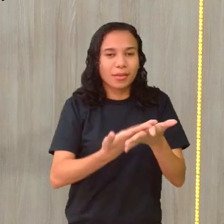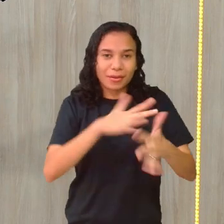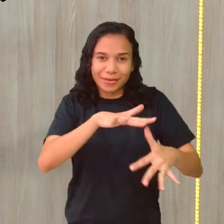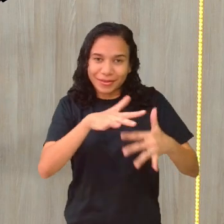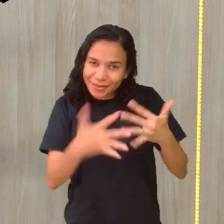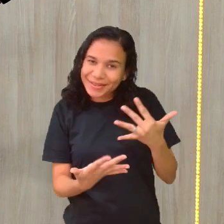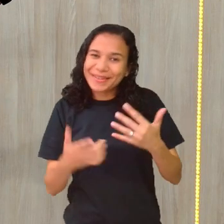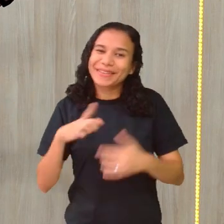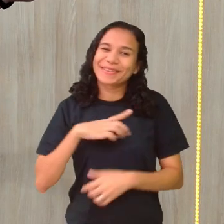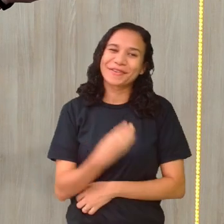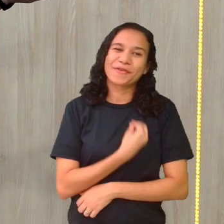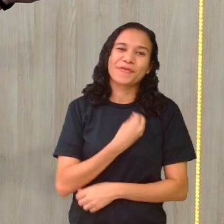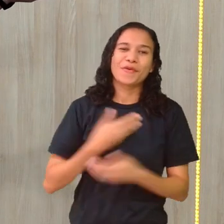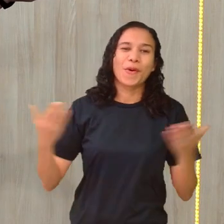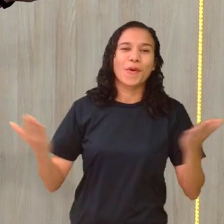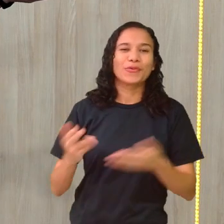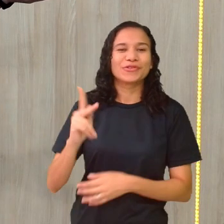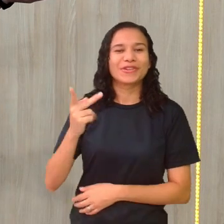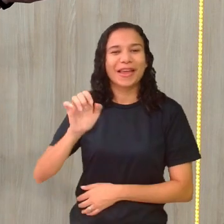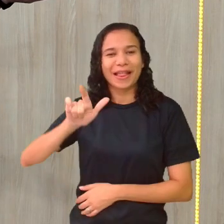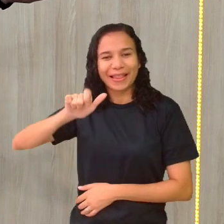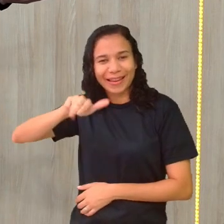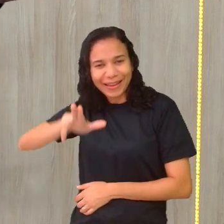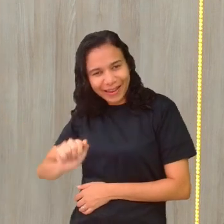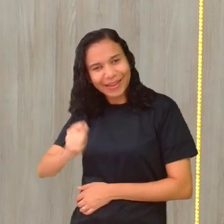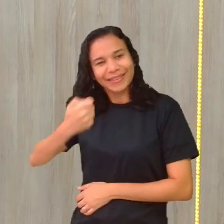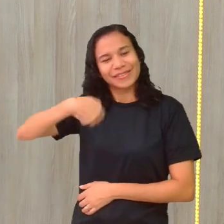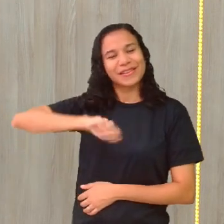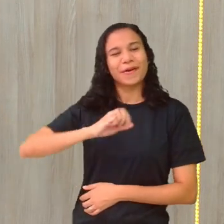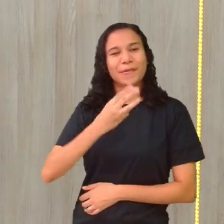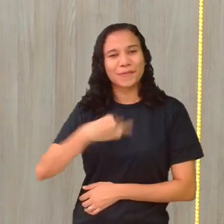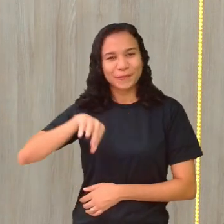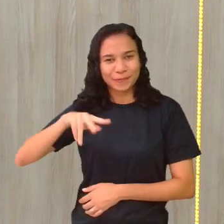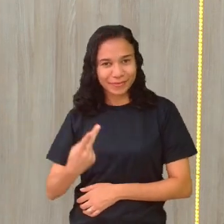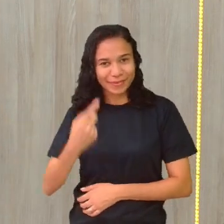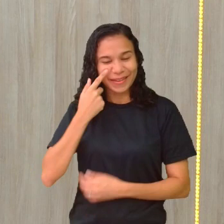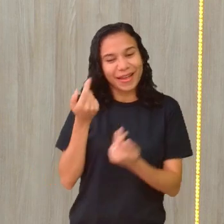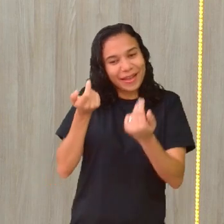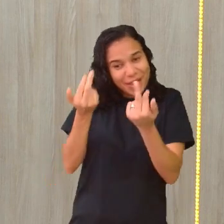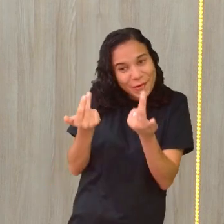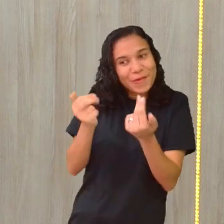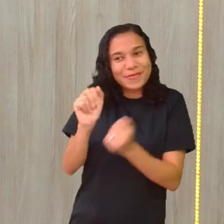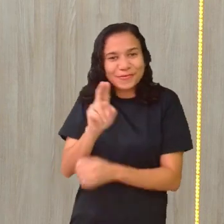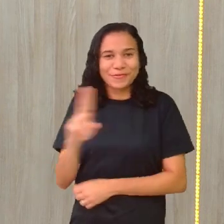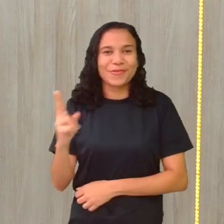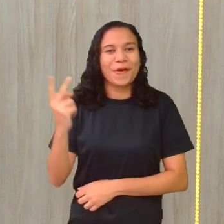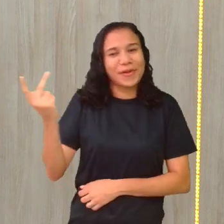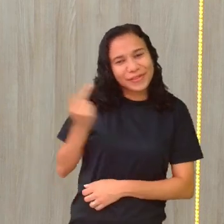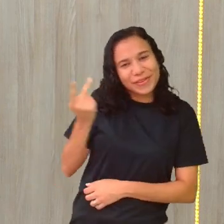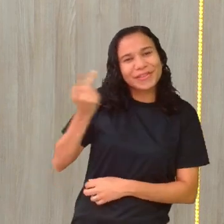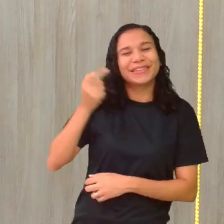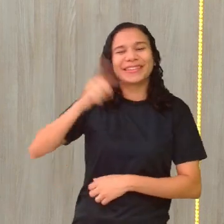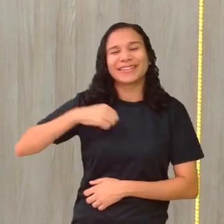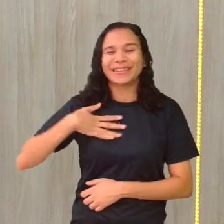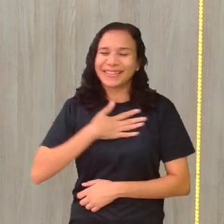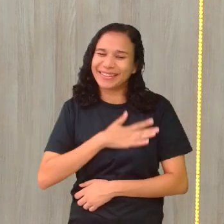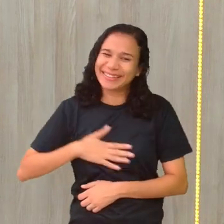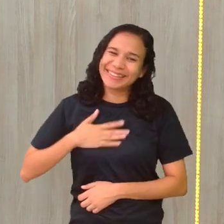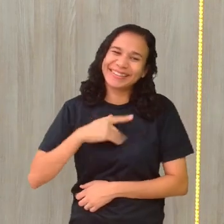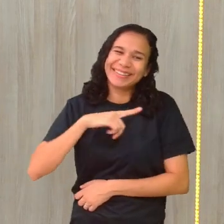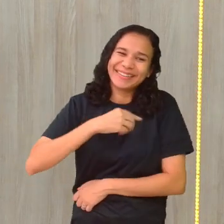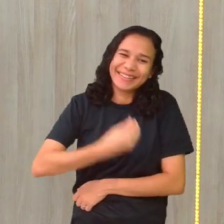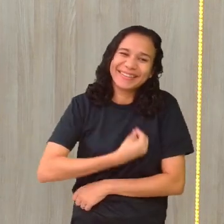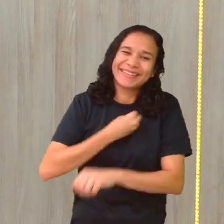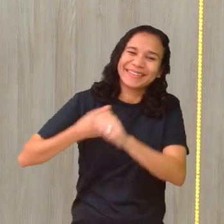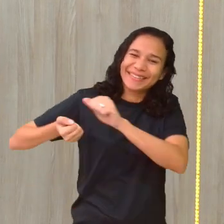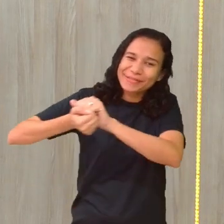de Libras. Então hoje é a nossa querida Helena, né? Minha xará aí. É um prazer estar com